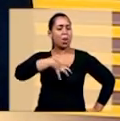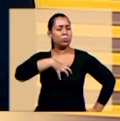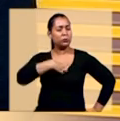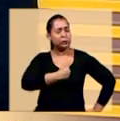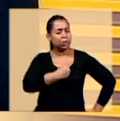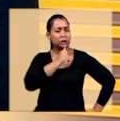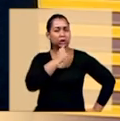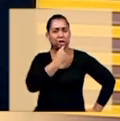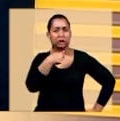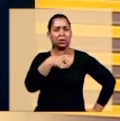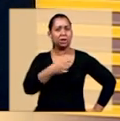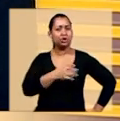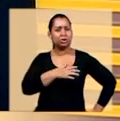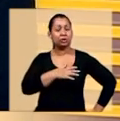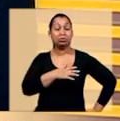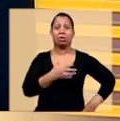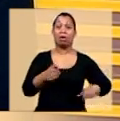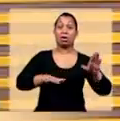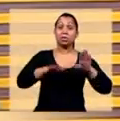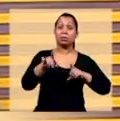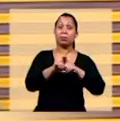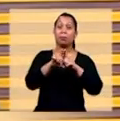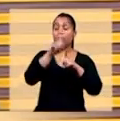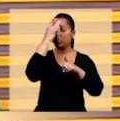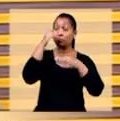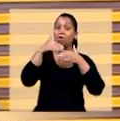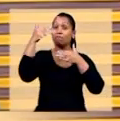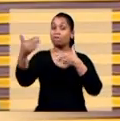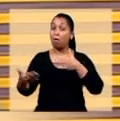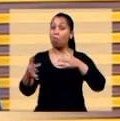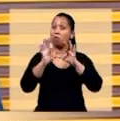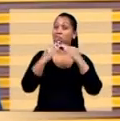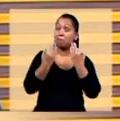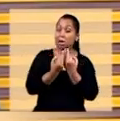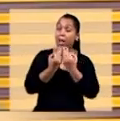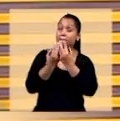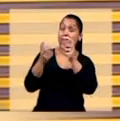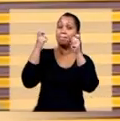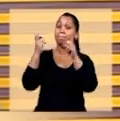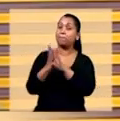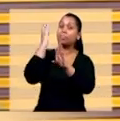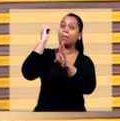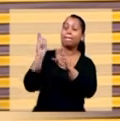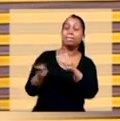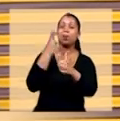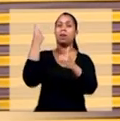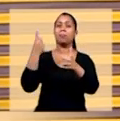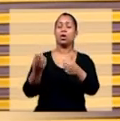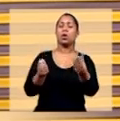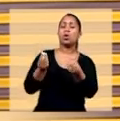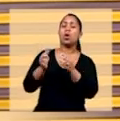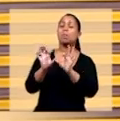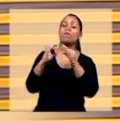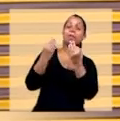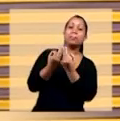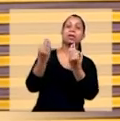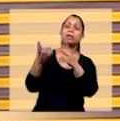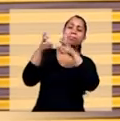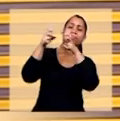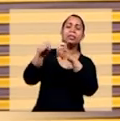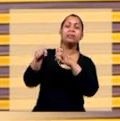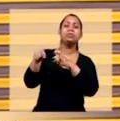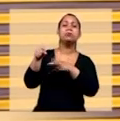ela, machucou profundamente ela. Às vezes uma pessoa de fora, um familiar, identifica primeiro. E aí, como é que a família